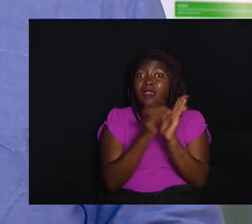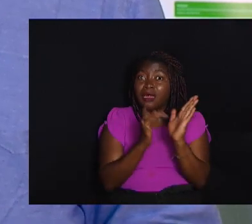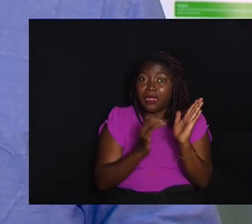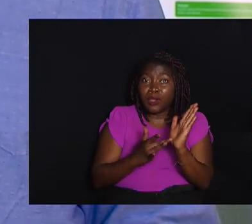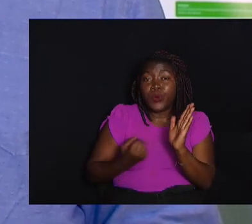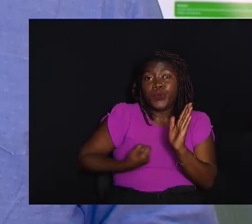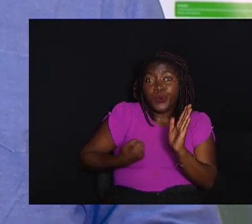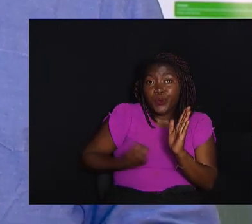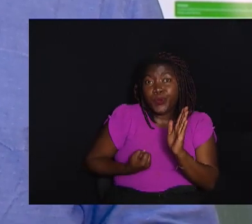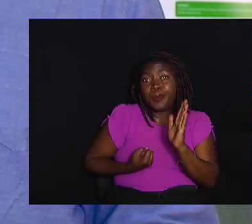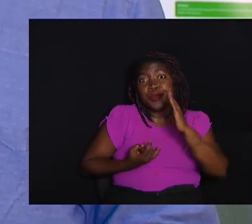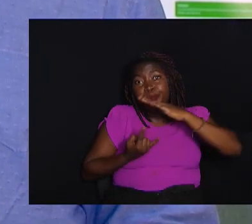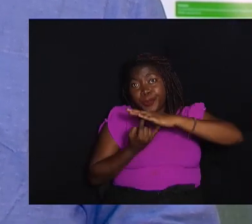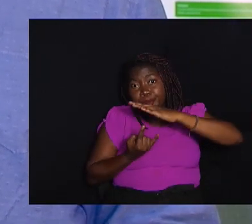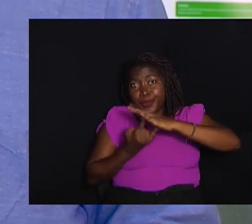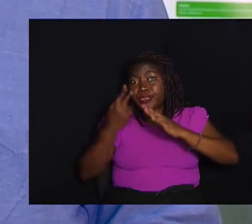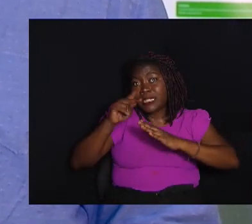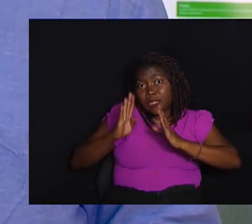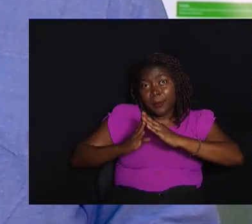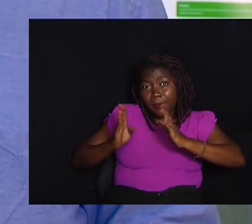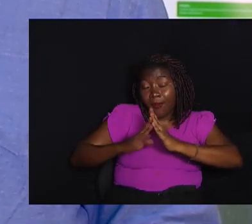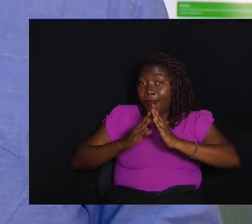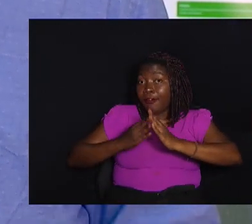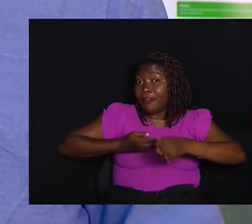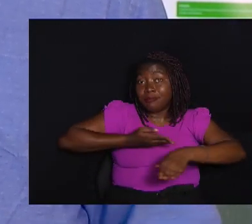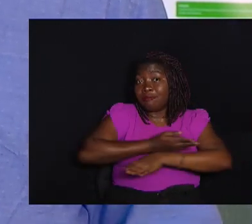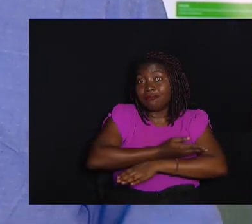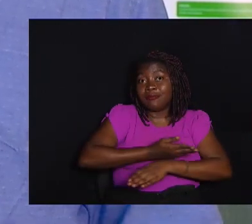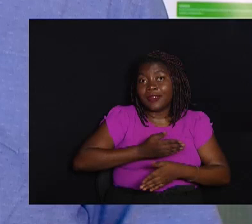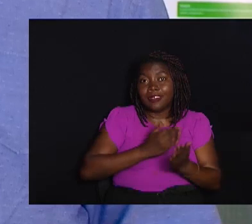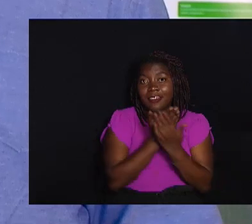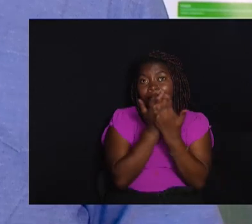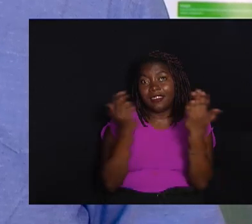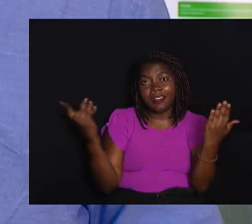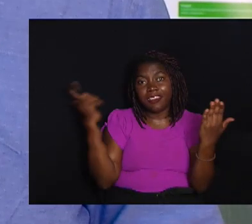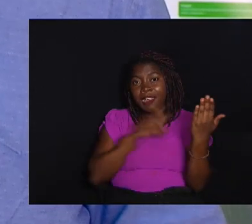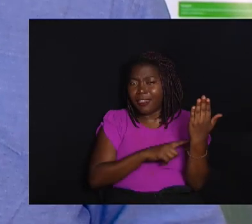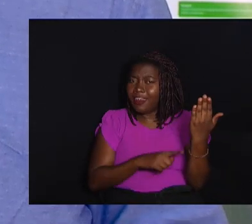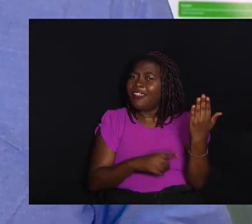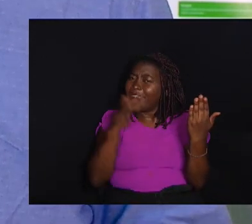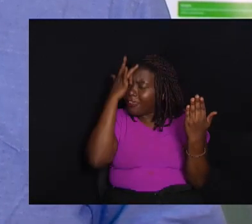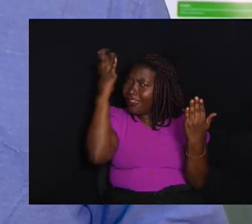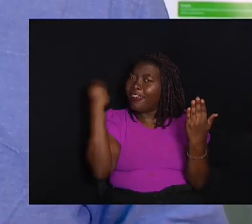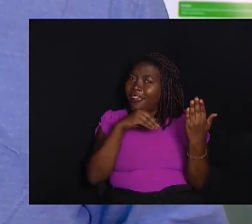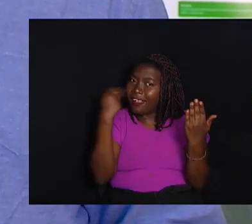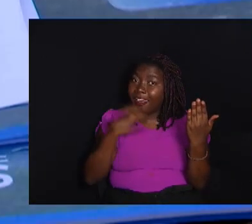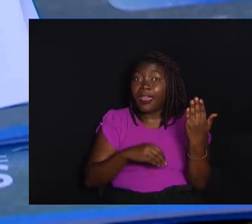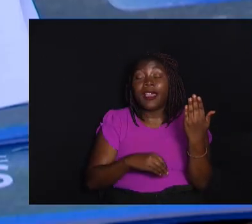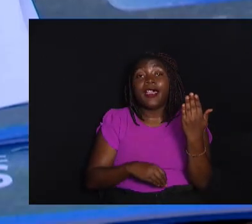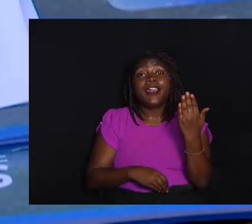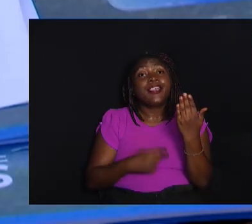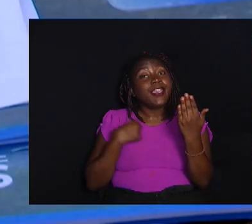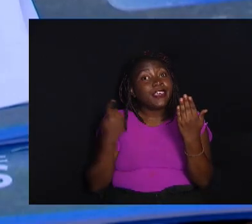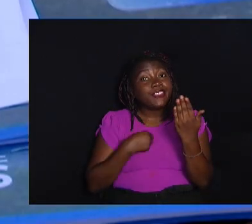código do seu imóvel e você já tem acesso à segunda via. Bom, então é muito prático, né? Muito prático, muito fácil, e a gente